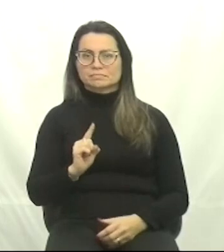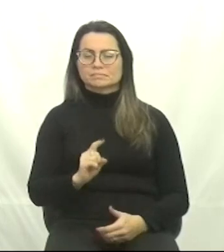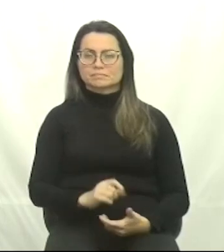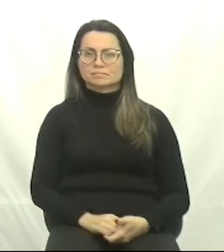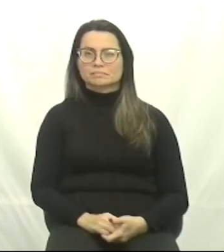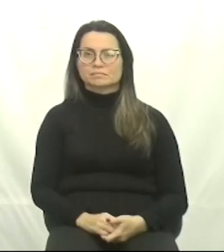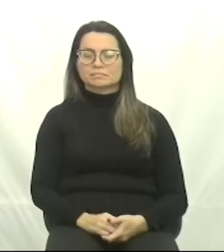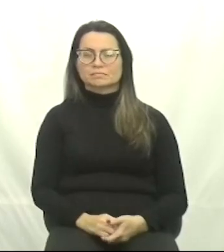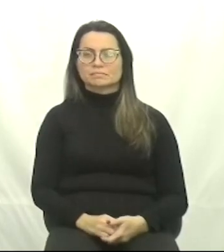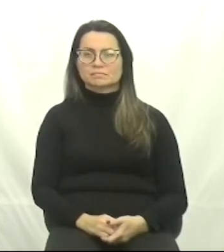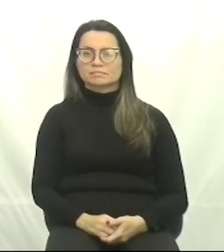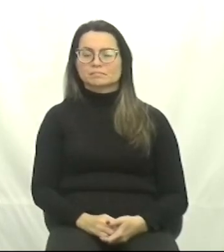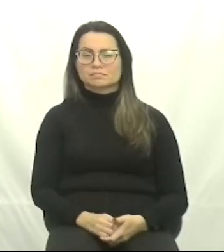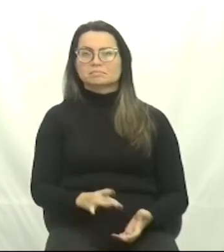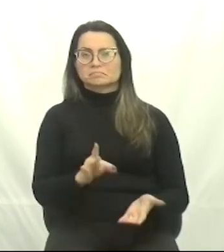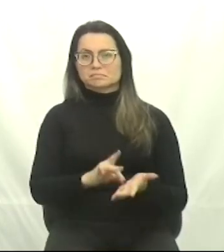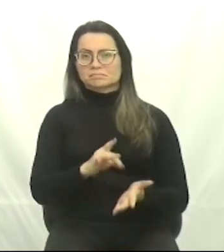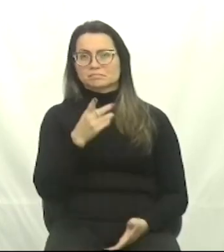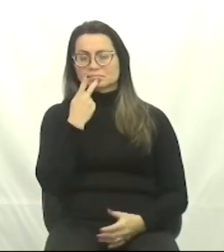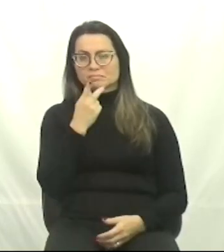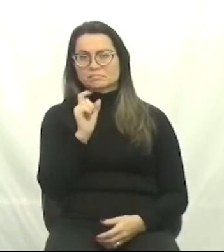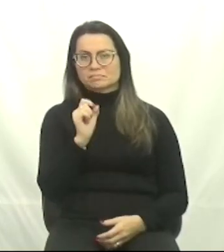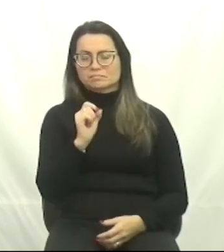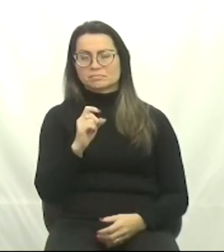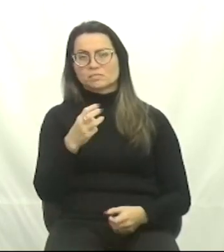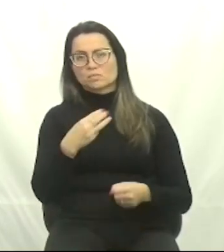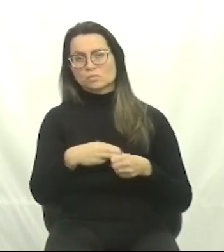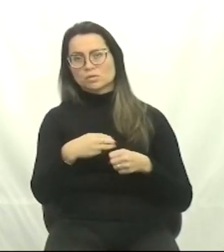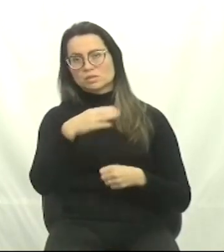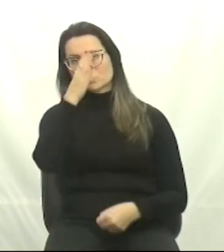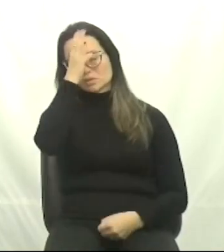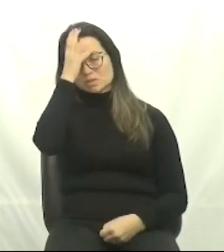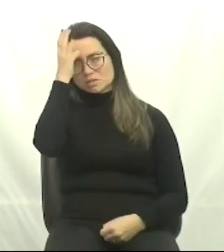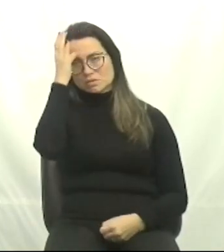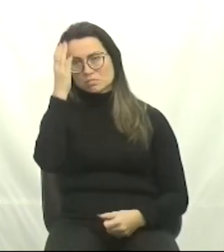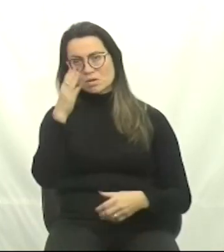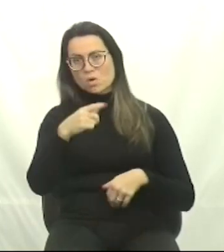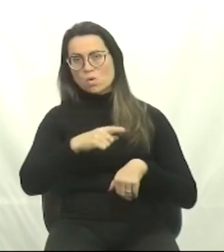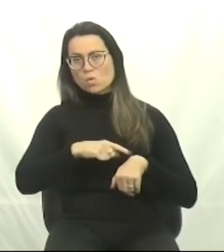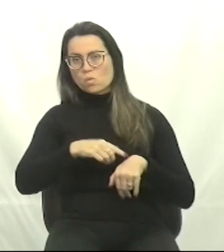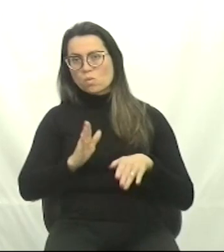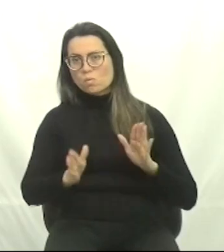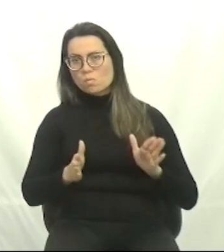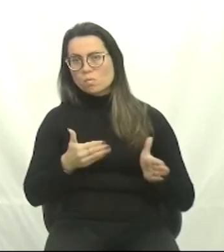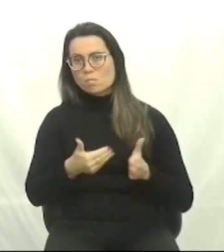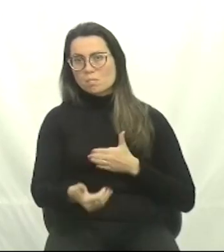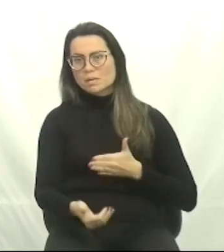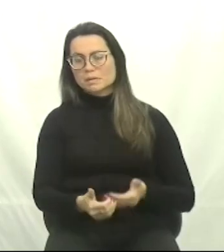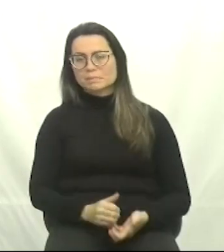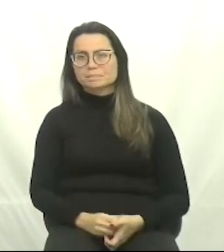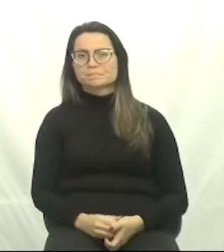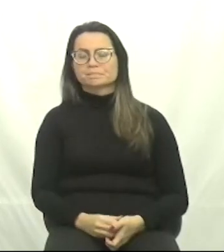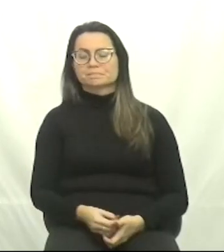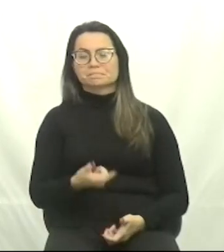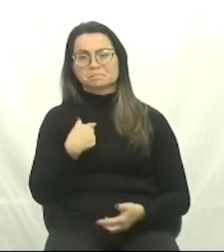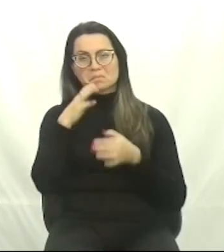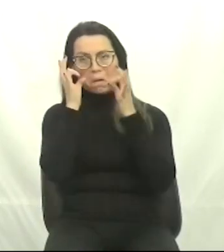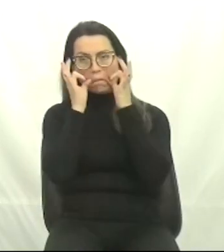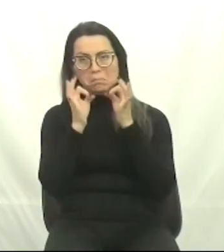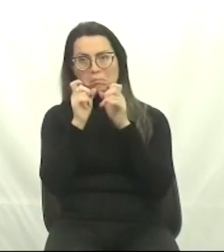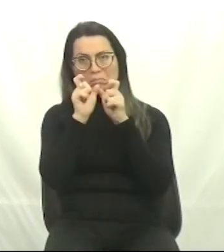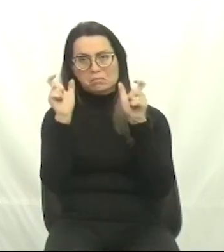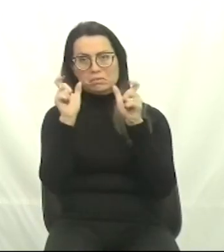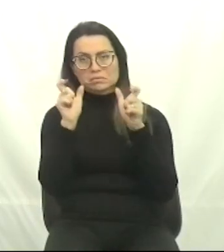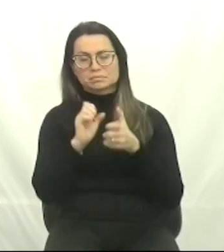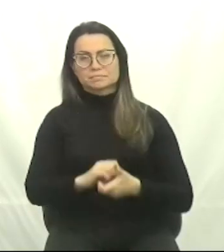que realmente diz, abre aspas, o município de Criciúma acabou perdendo o prazo para o credenciamento do programa. Isso é o que me chamou a atenção. Em